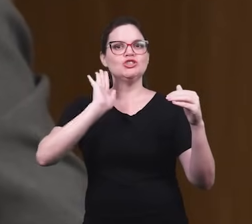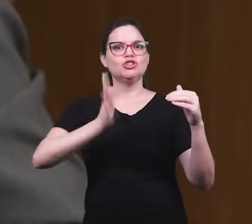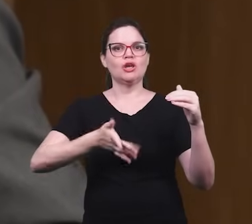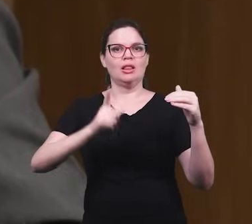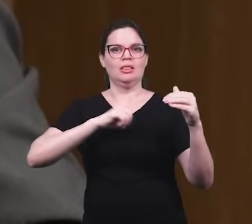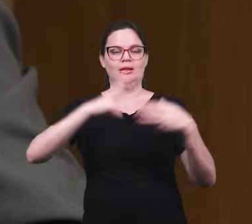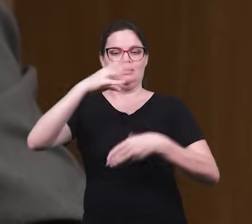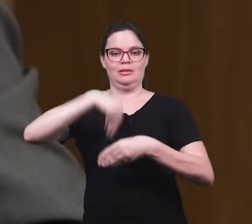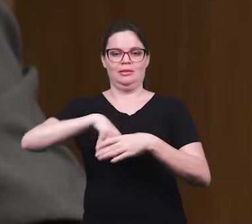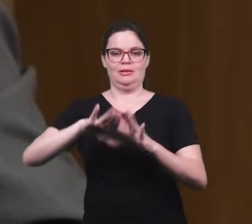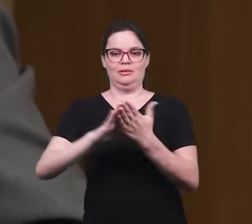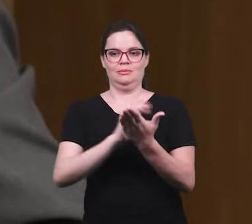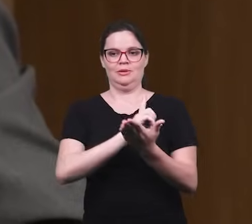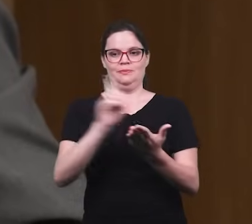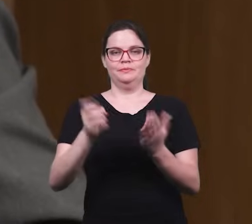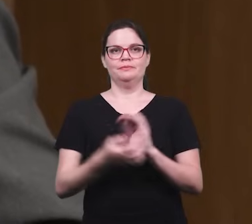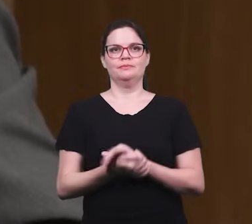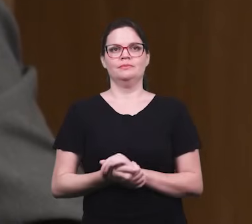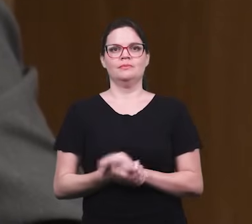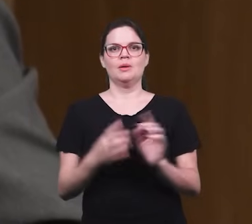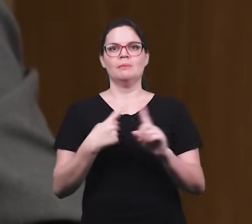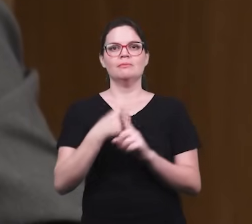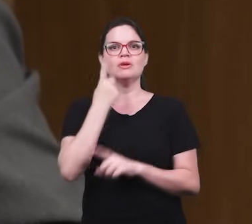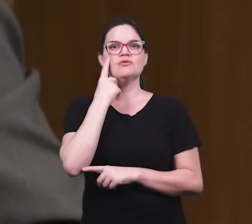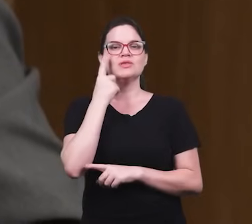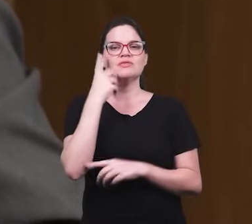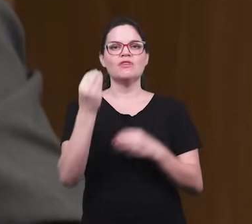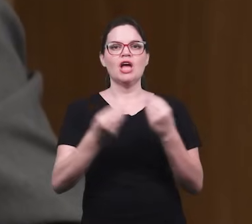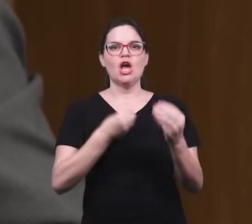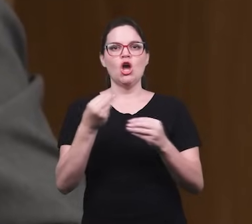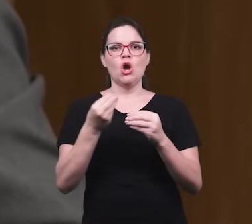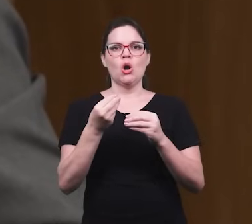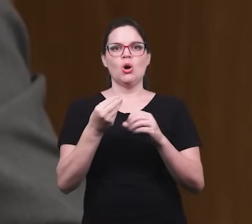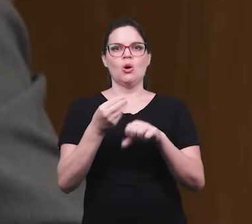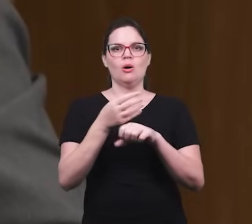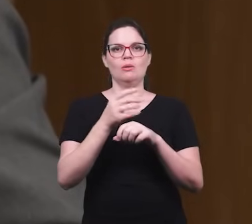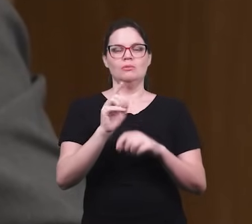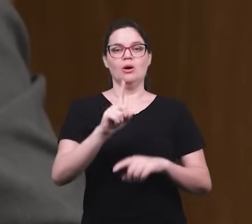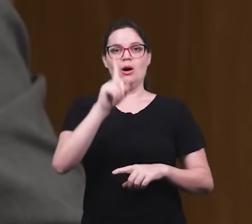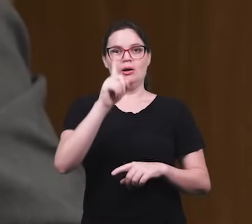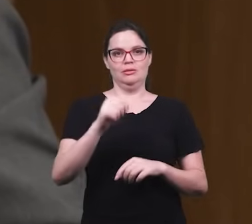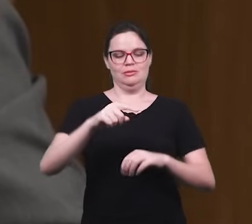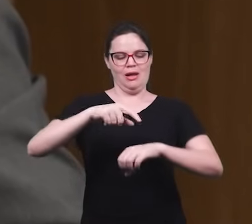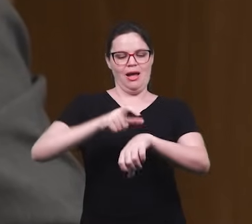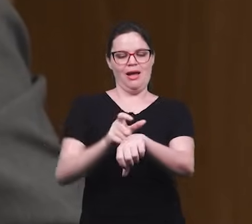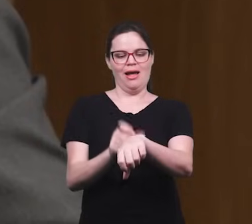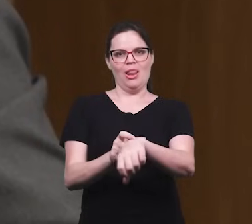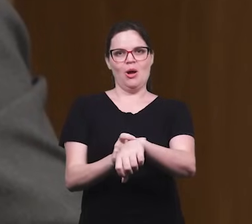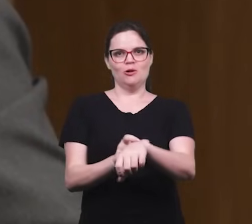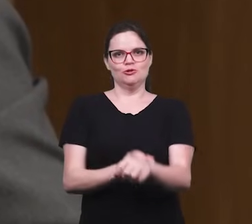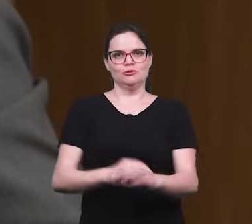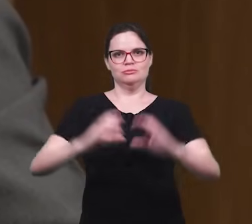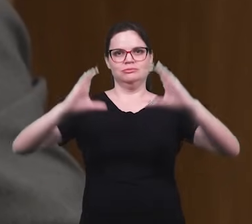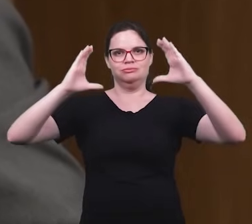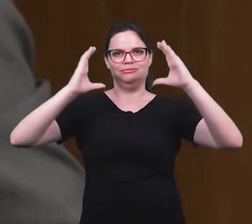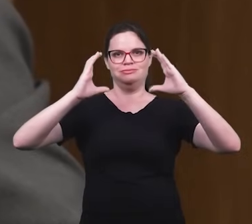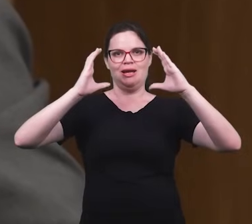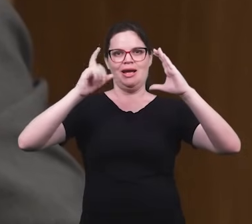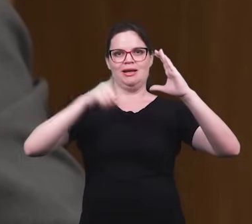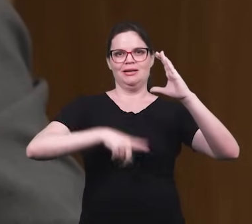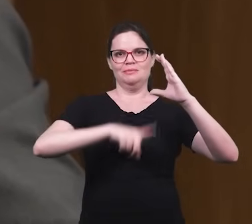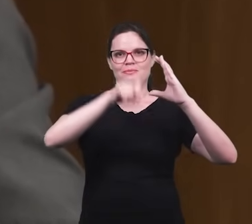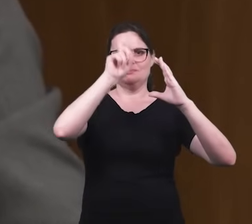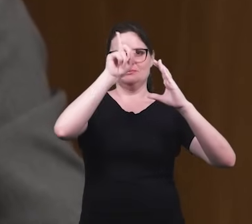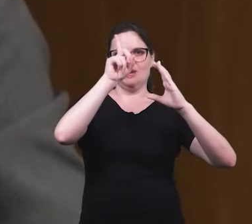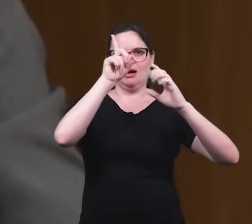que chama atenção, na realidade, é a posição dos ponteiros, né? Porque estou mostrando que está muito